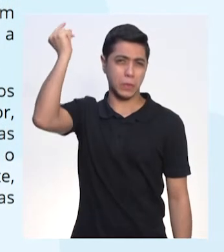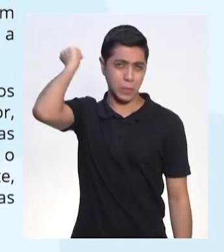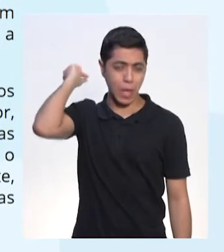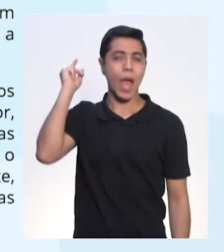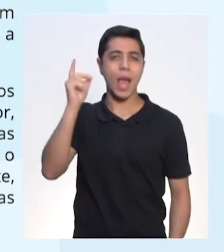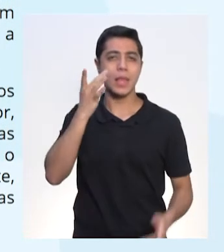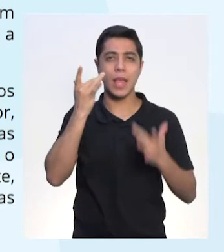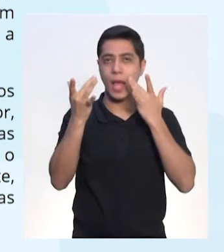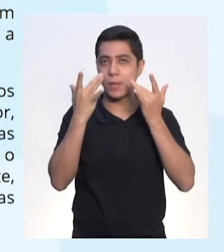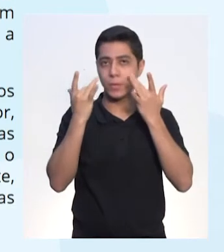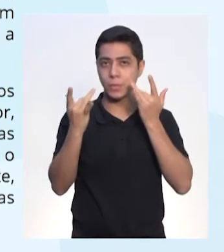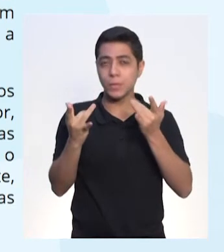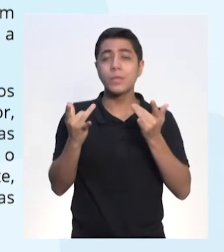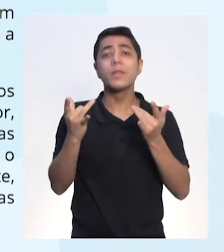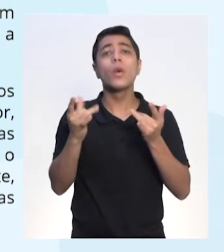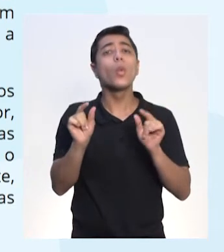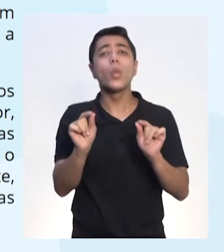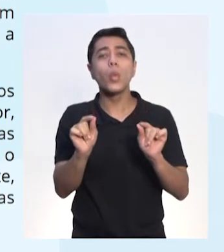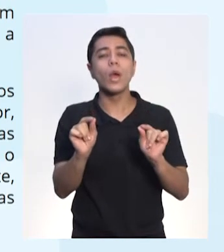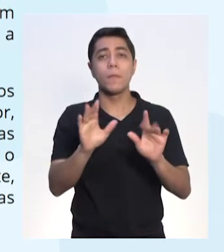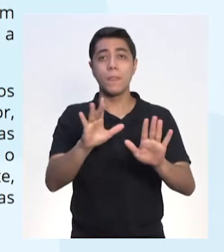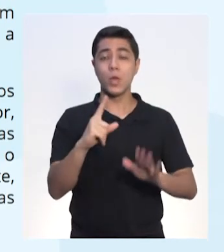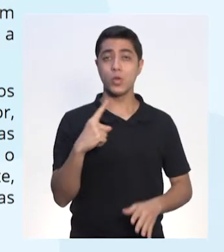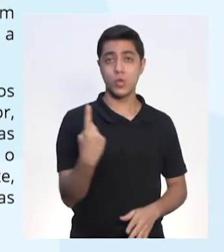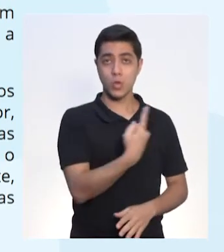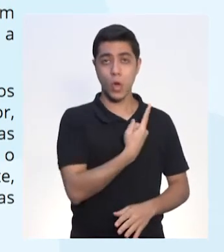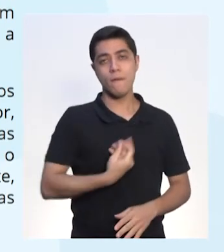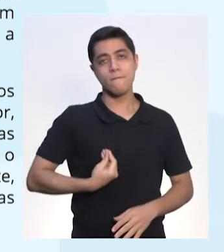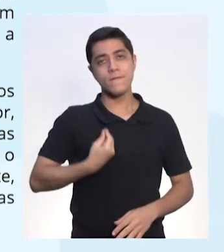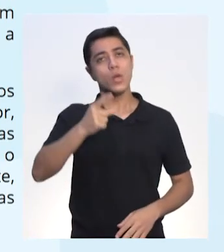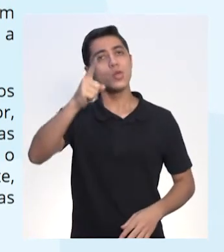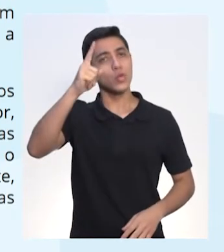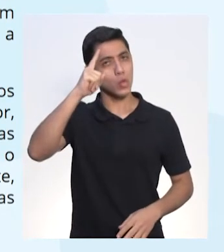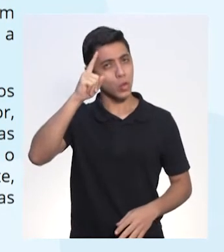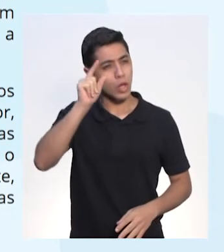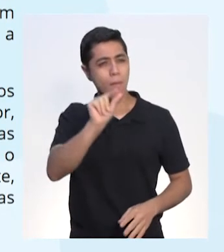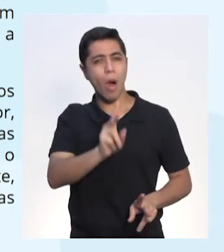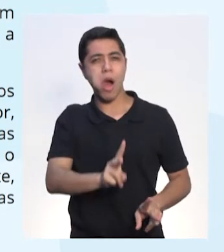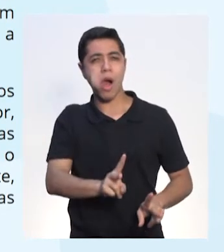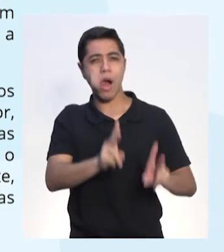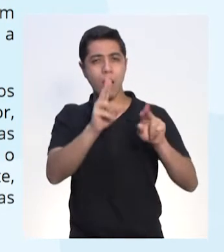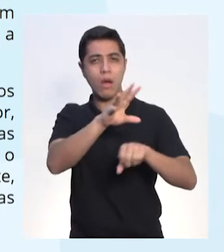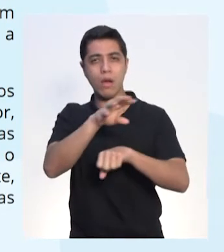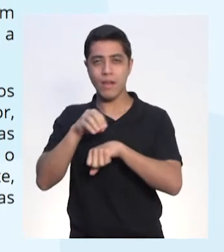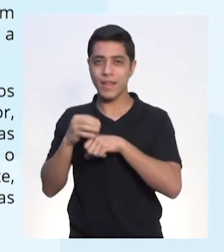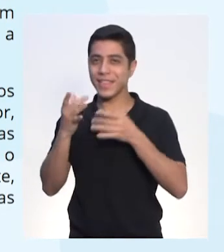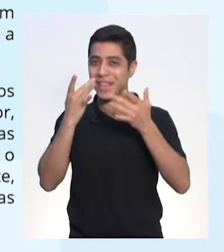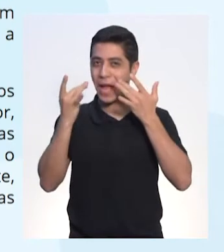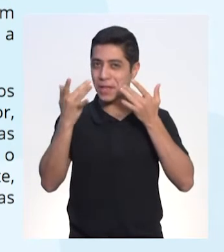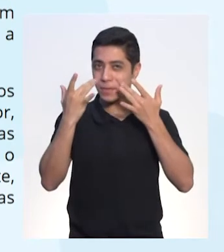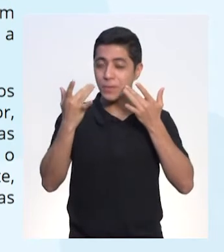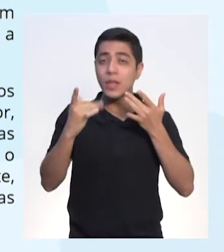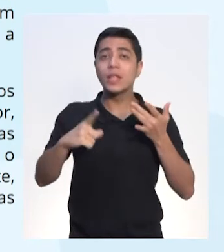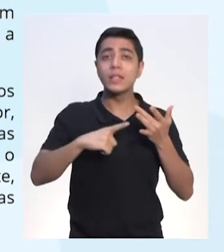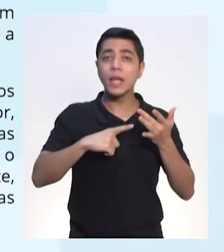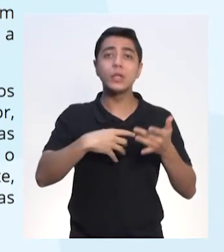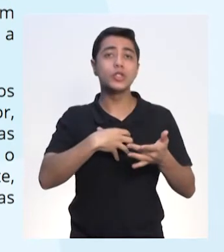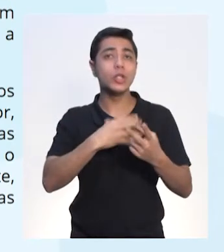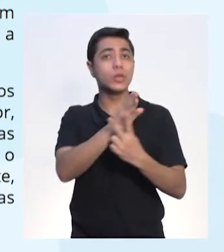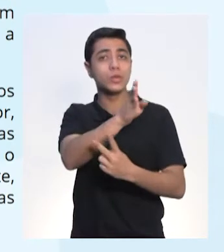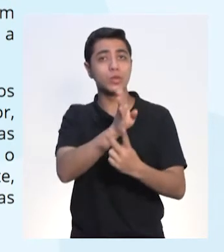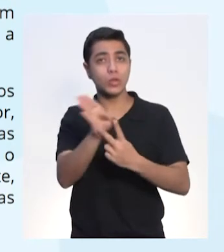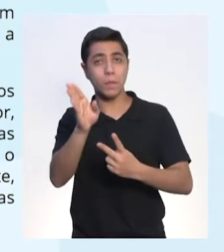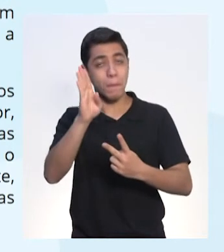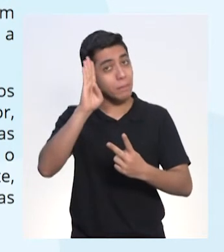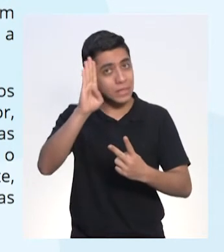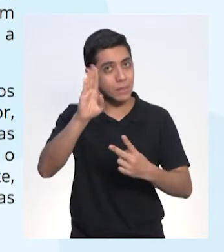recorte do nosso cotidiano. Tá? Então, na Grécia Antiga, nós tínhamos dois estilos principais, a tragédia e a comédia. Tá? Aí